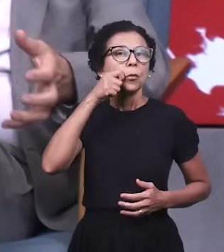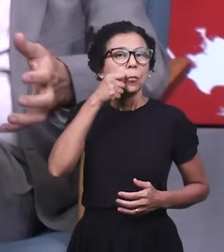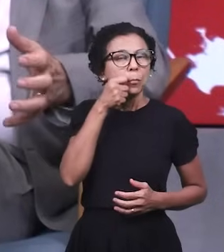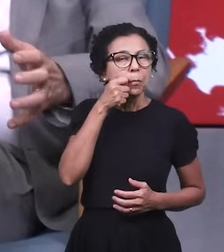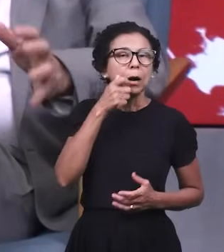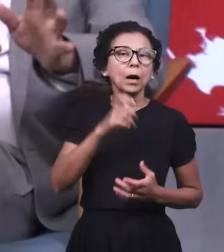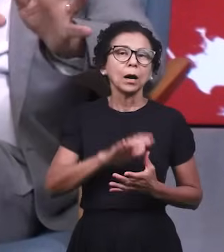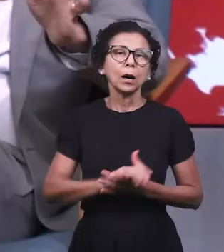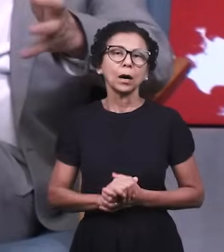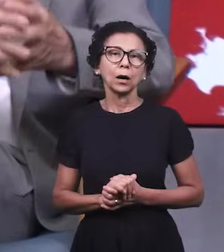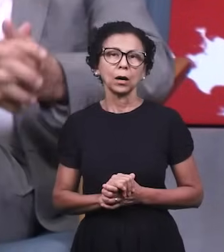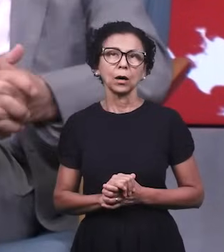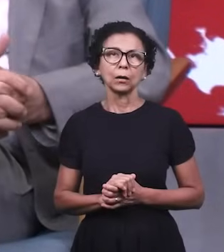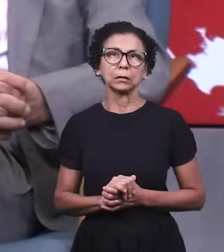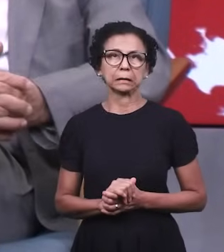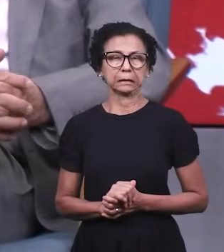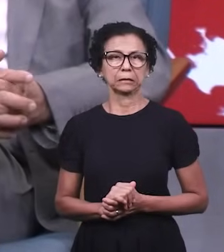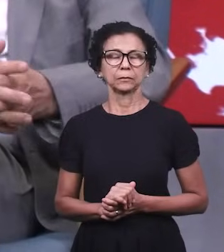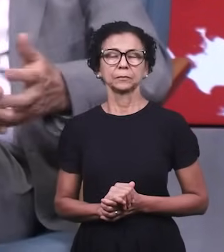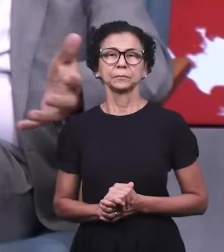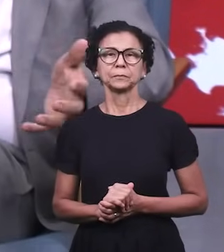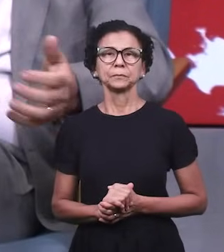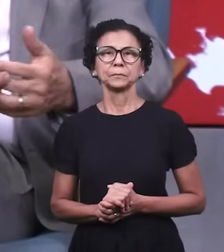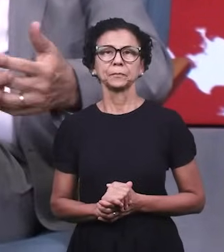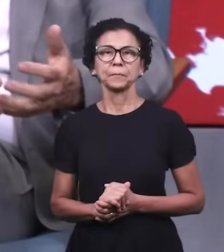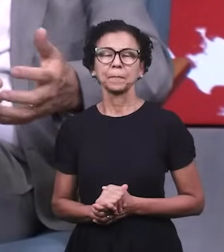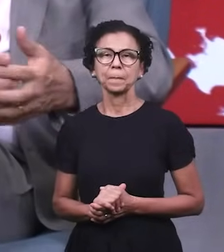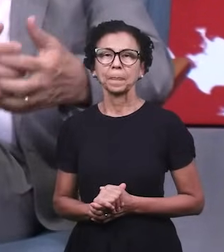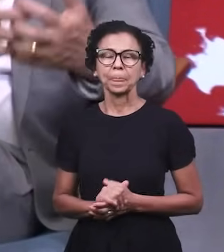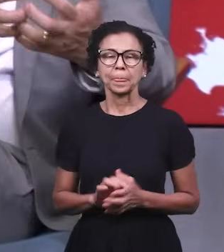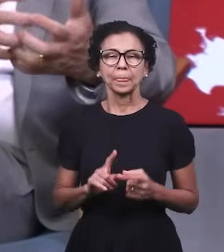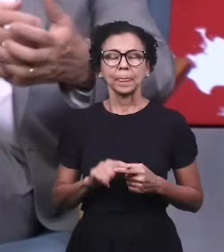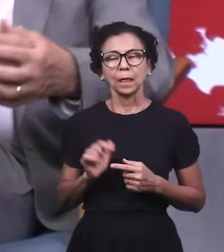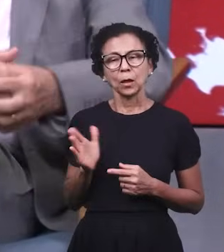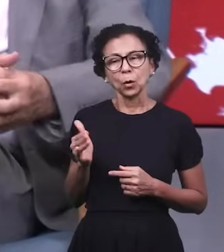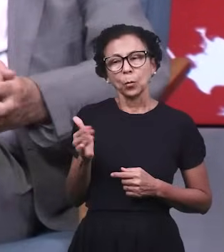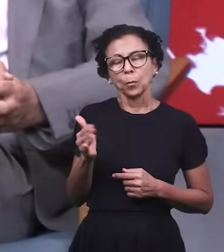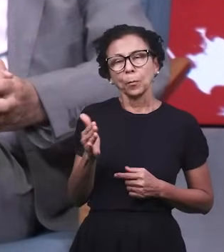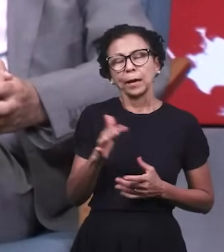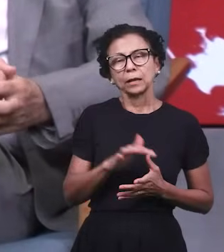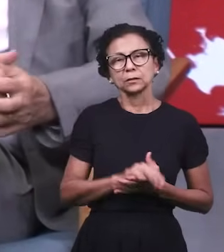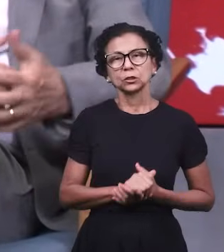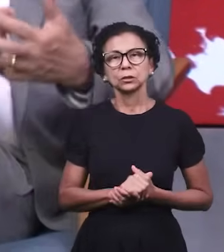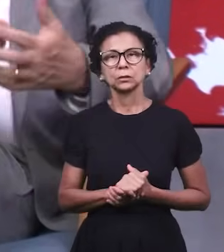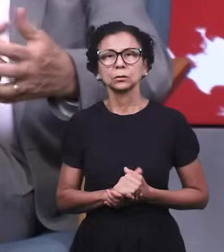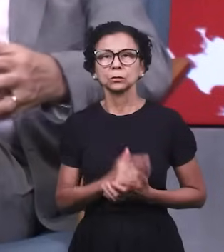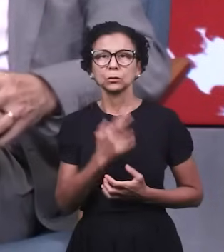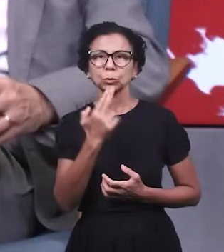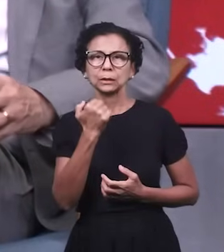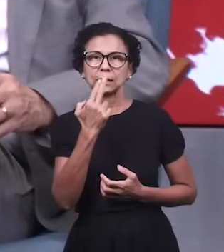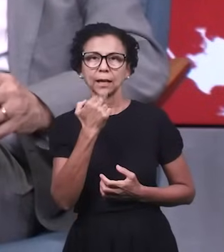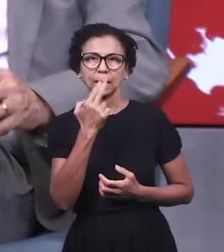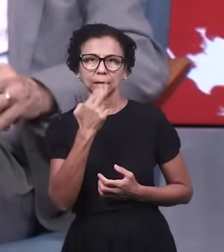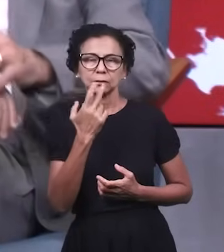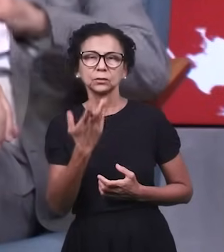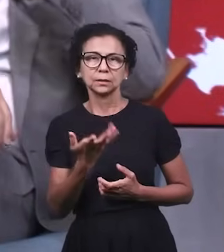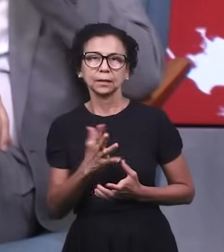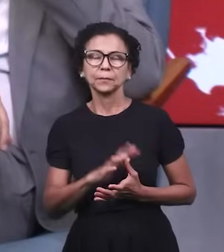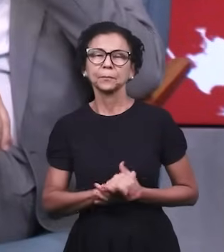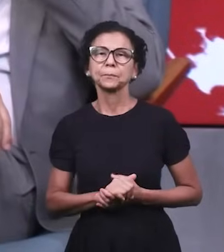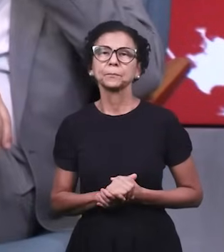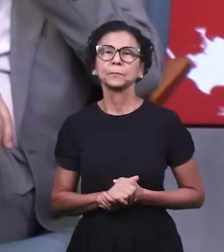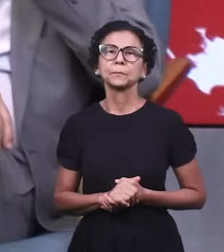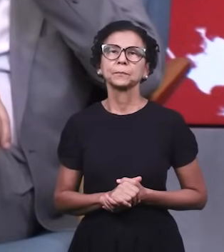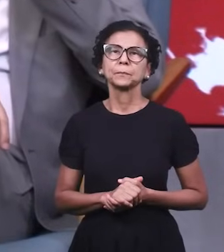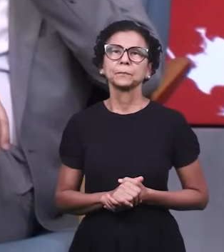carboidrato, é o que é mais energético. Vou entrar mais em detalhes sobre isso, não. O peixe fala da proteína, né? O que é responsável pelo crescimento.